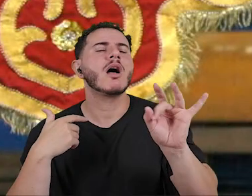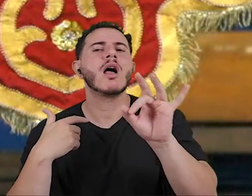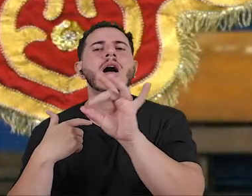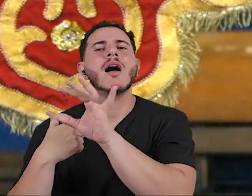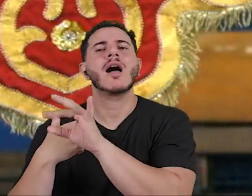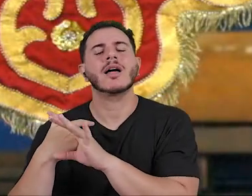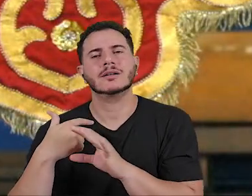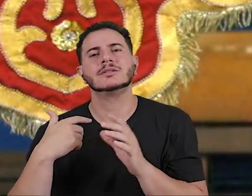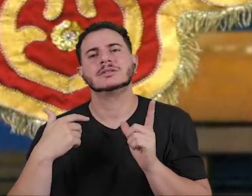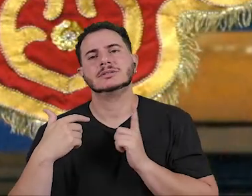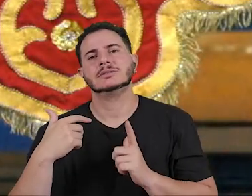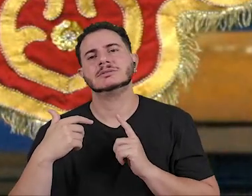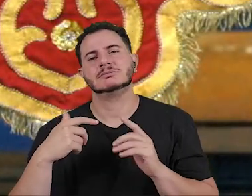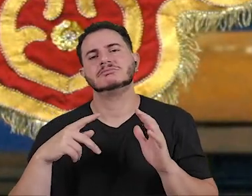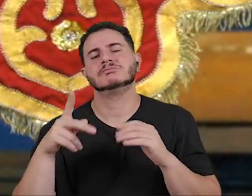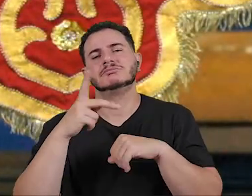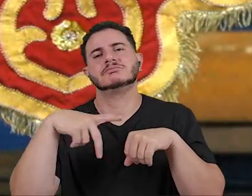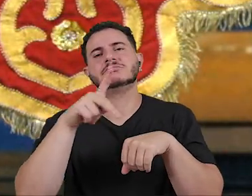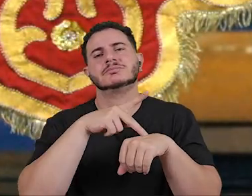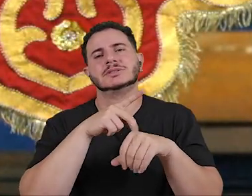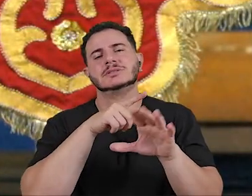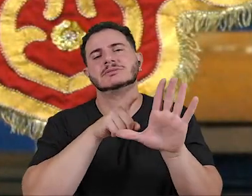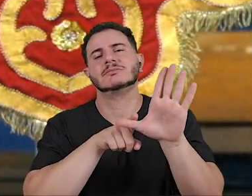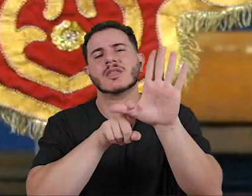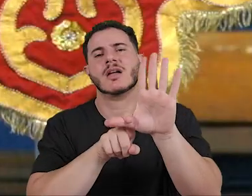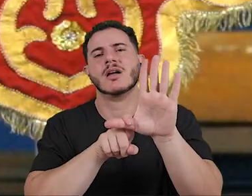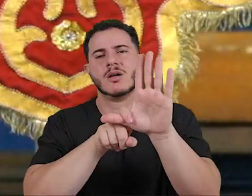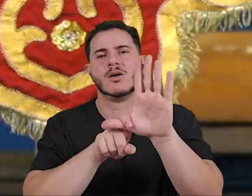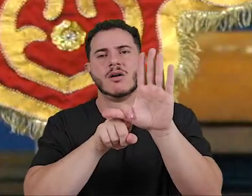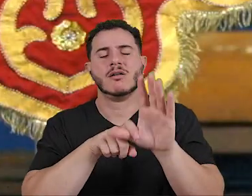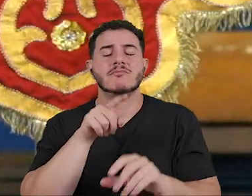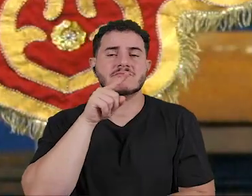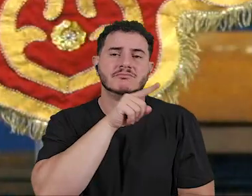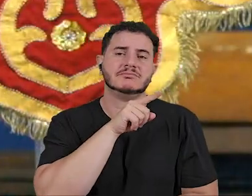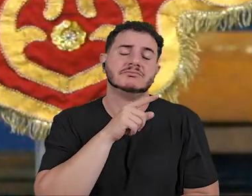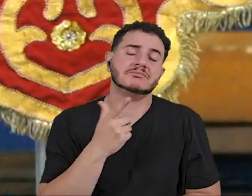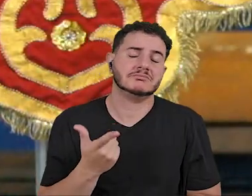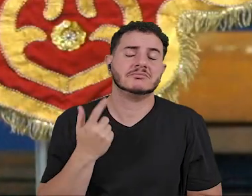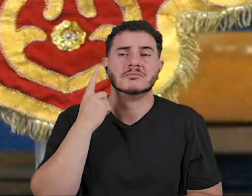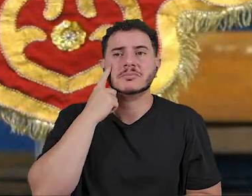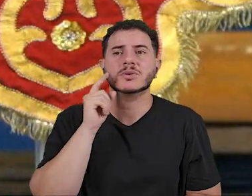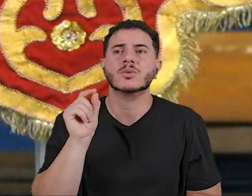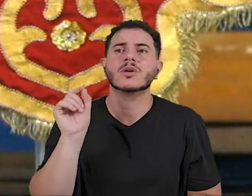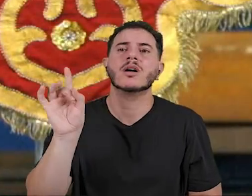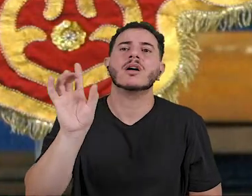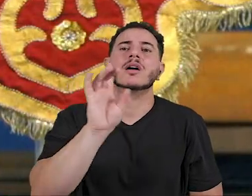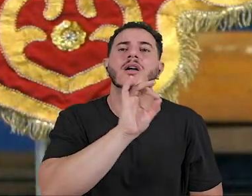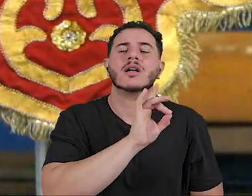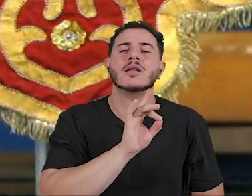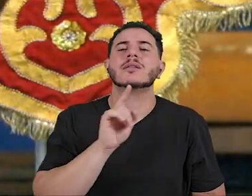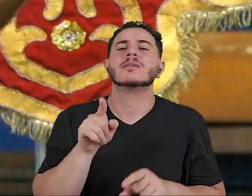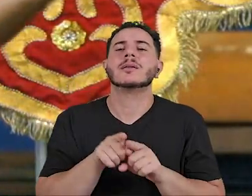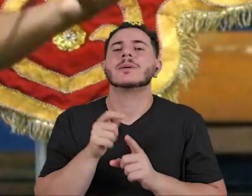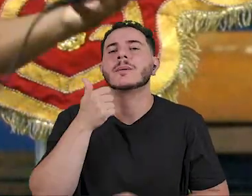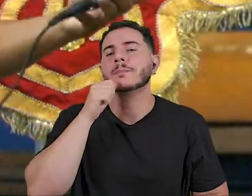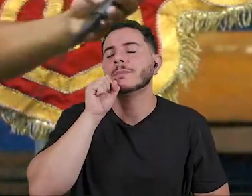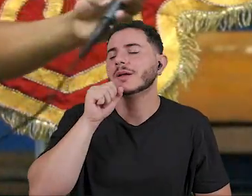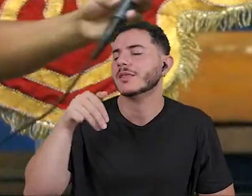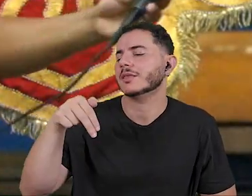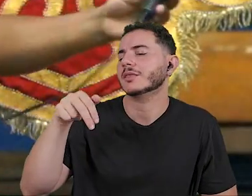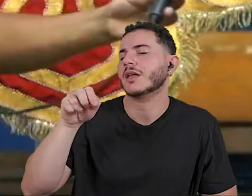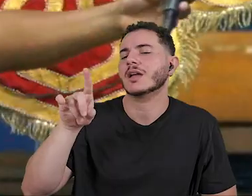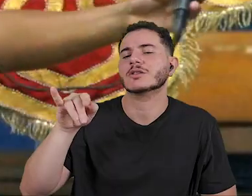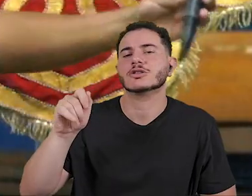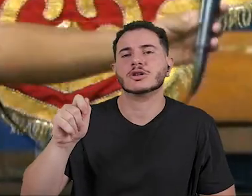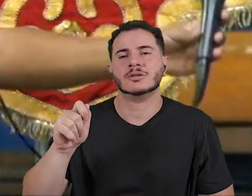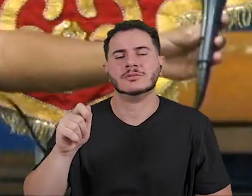lá do Leão da Campina, do Moinádia. Que foi aonde eu endossei, quero até dizer que eu disse, a